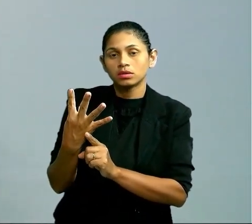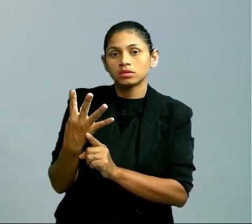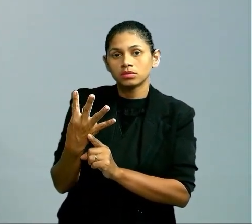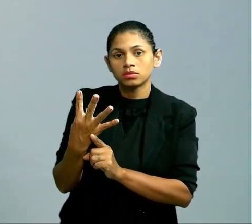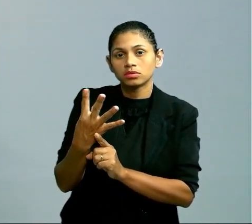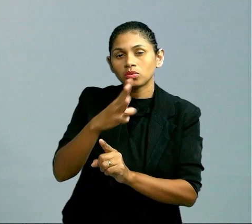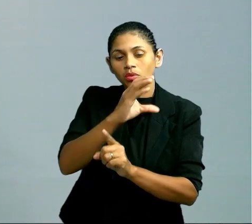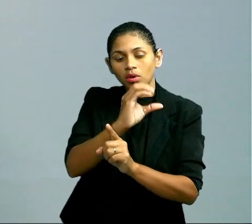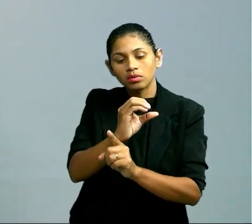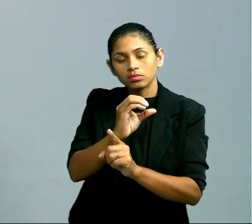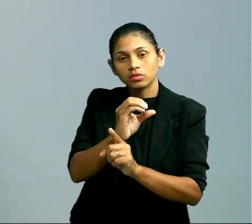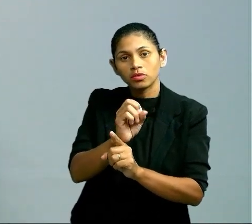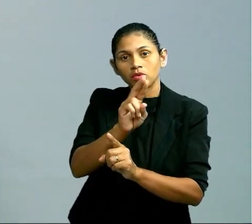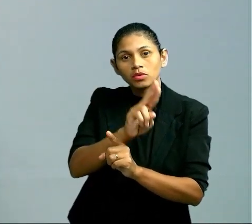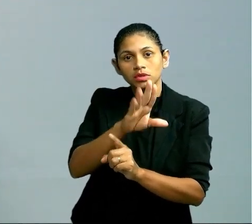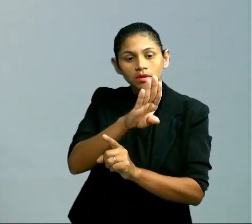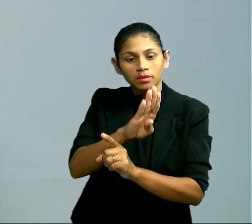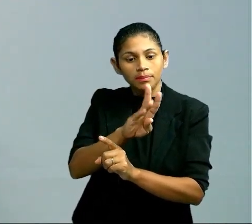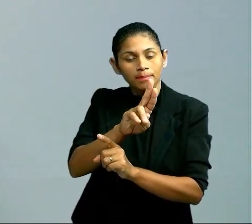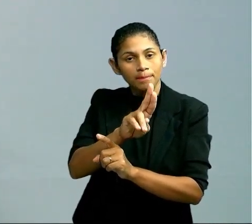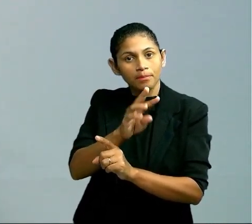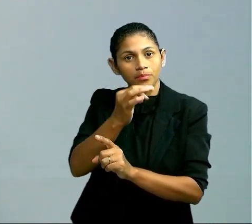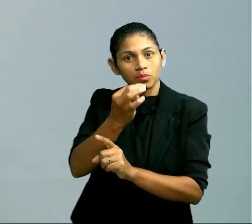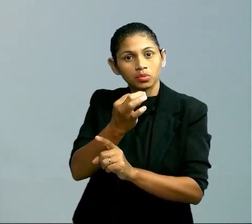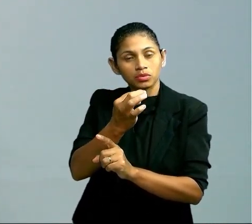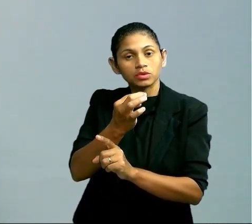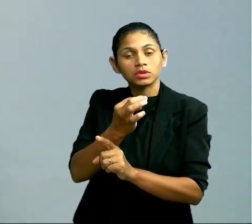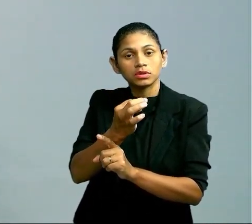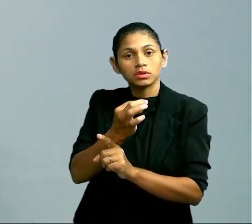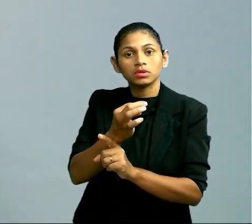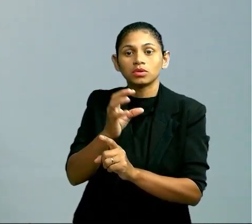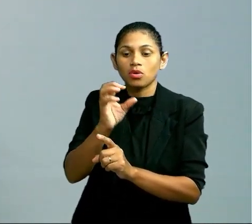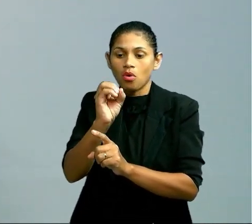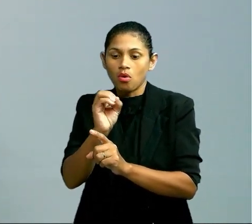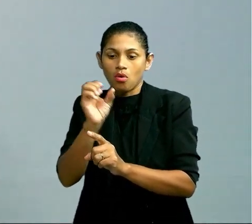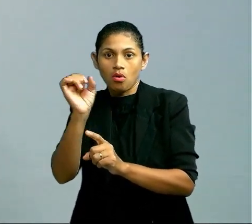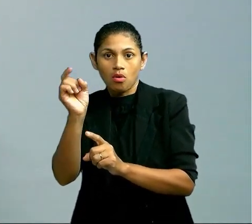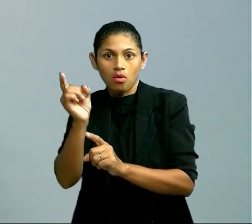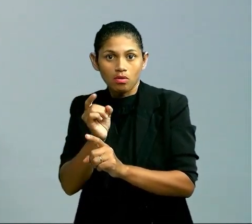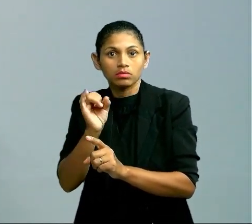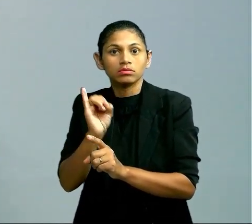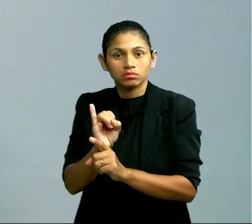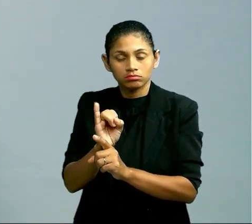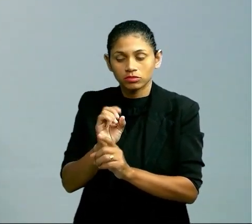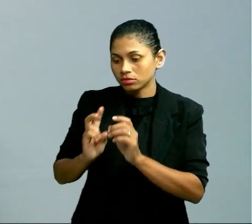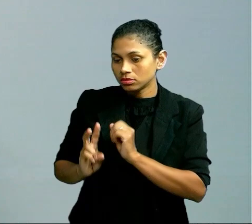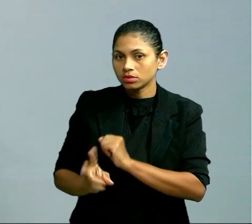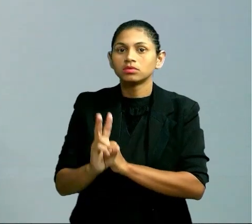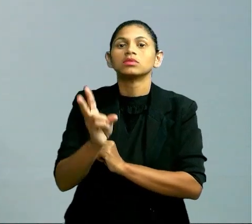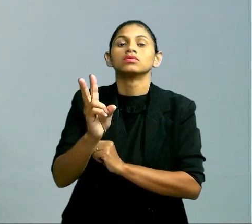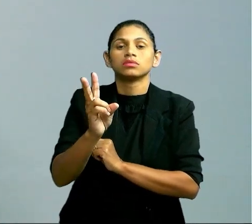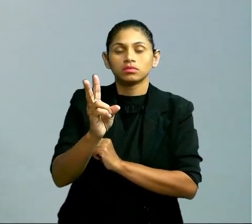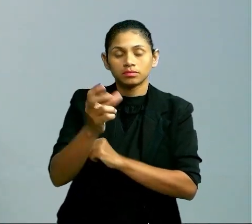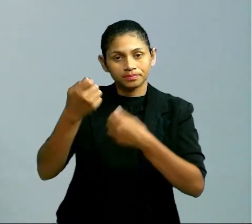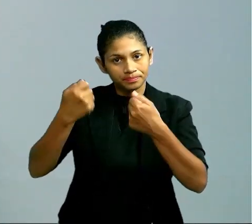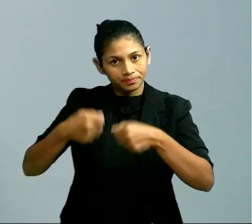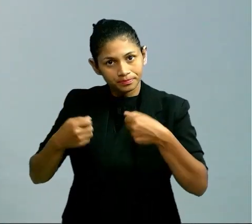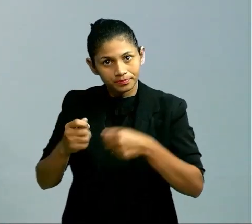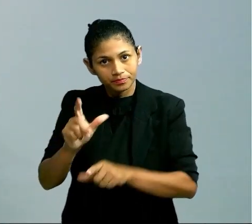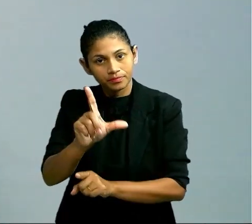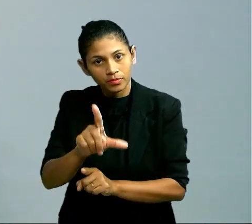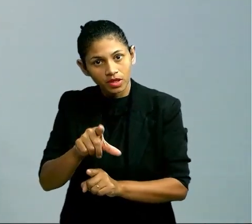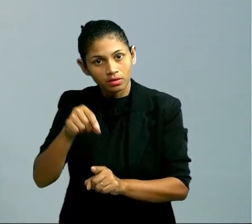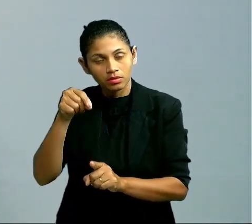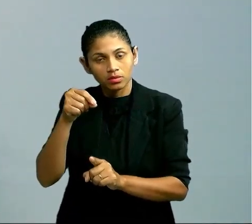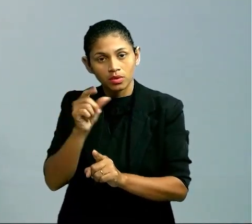but mais o sufixo ox. Então, terei, por exemplo, um butox. e assim sucessivamente, tá? Então, eu preciso selecionar